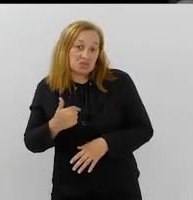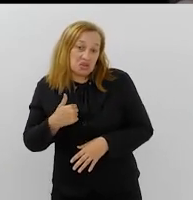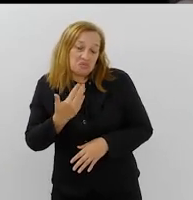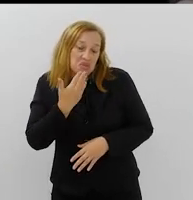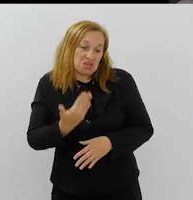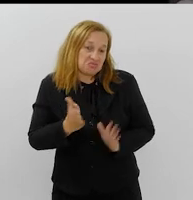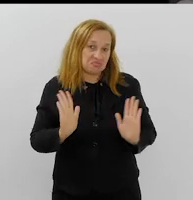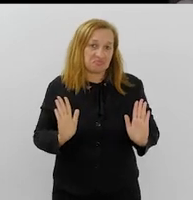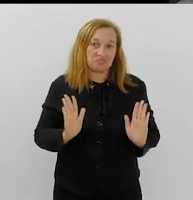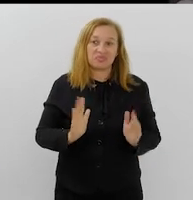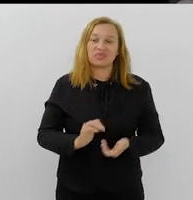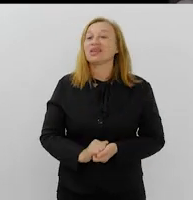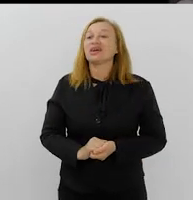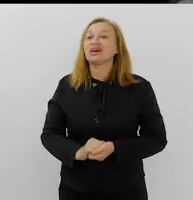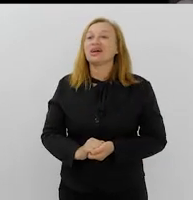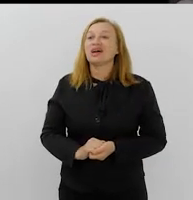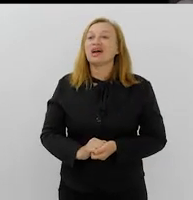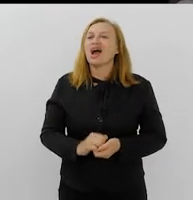tanto peço.